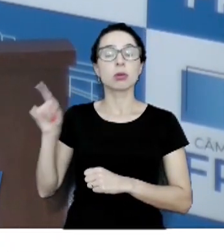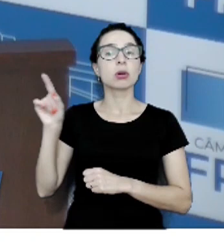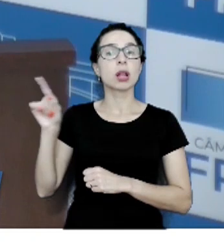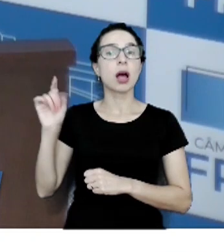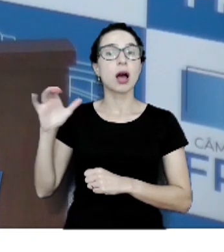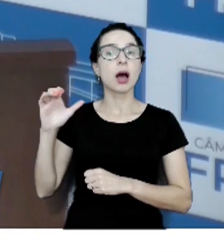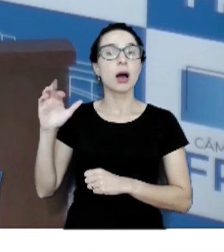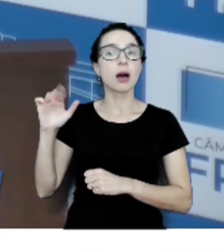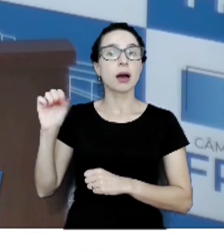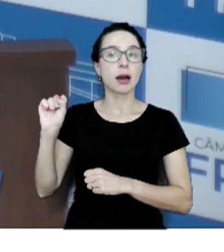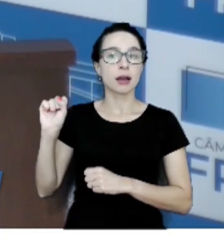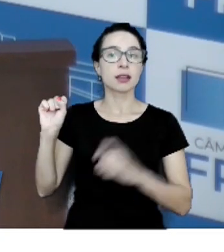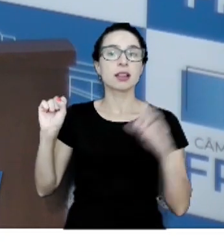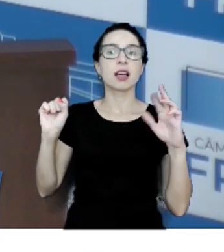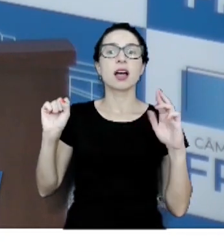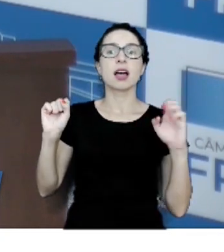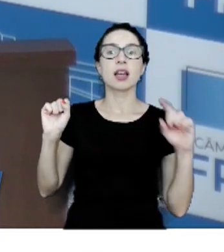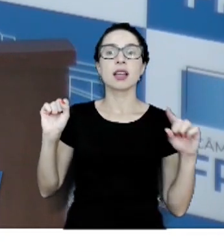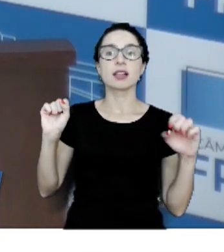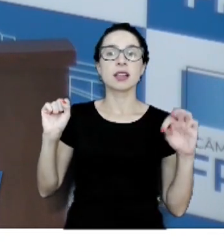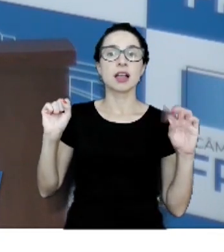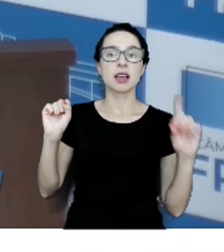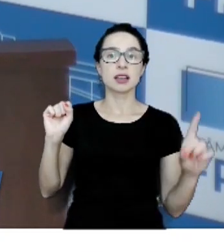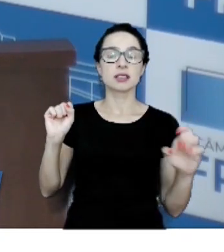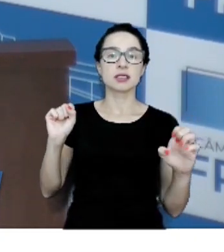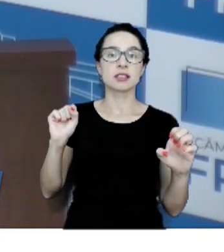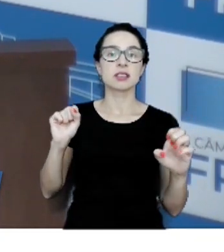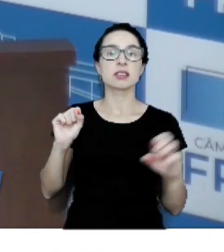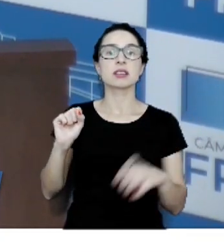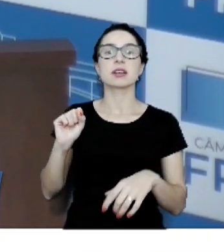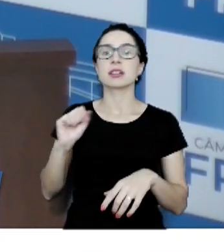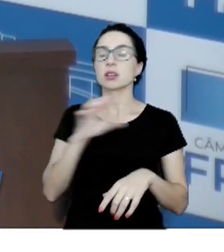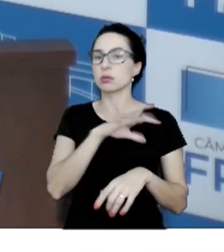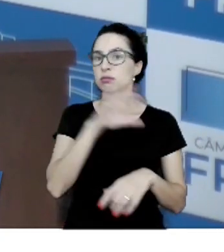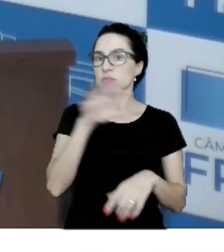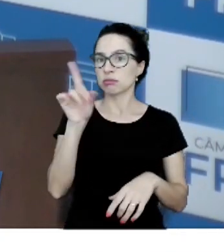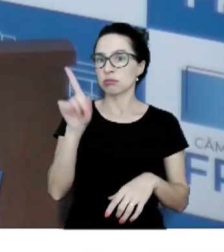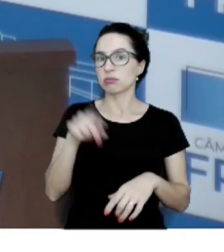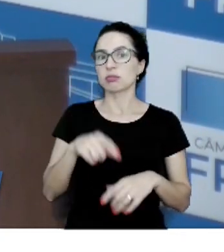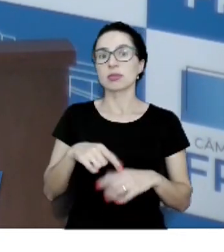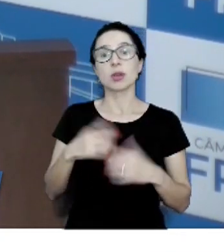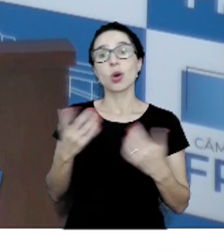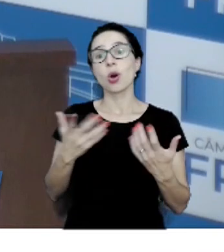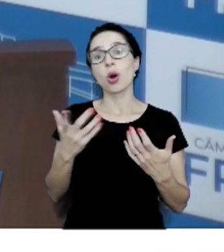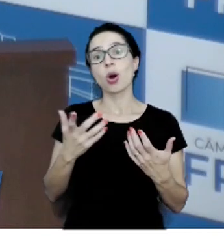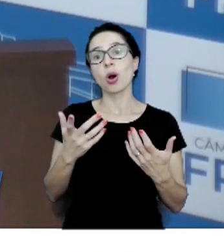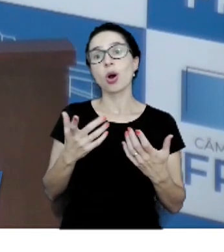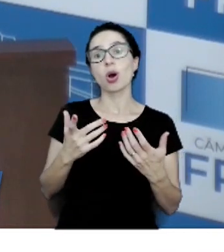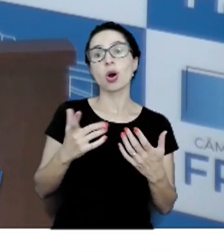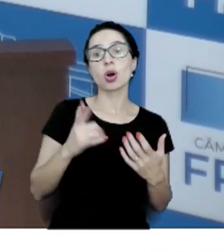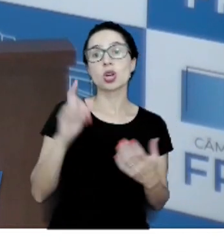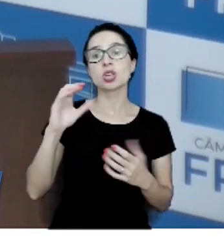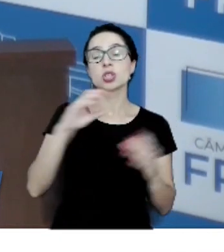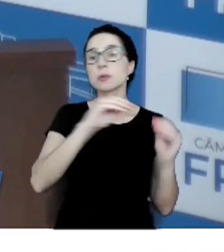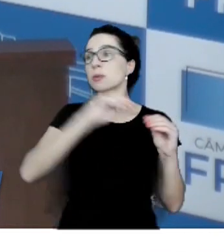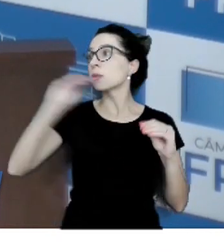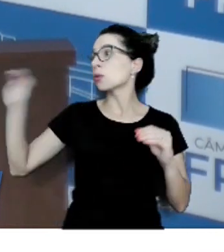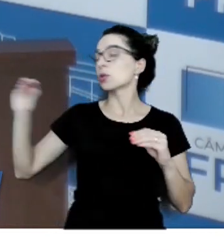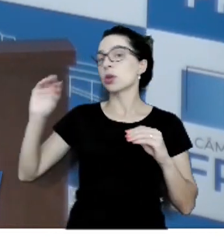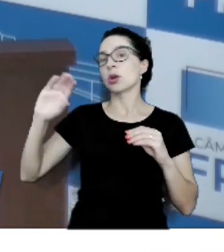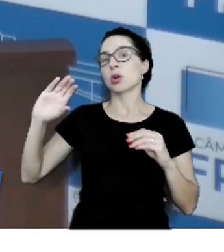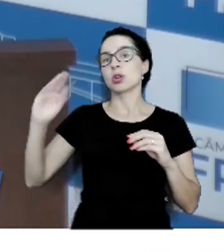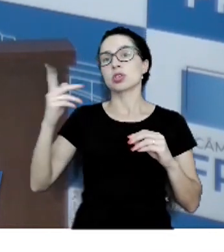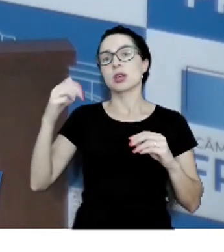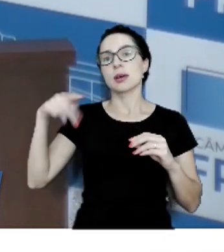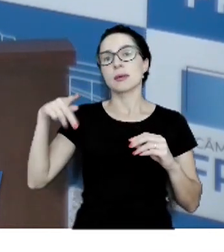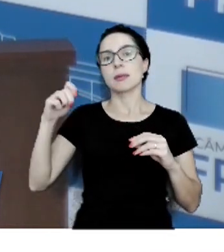da Vila Resende e Dermínio, hoje está instalado no Champanhar, porque